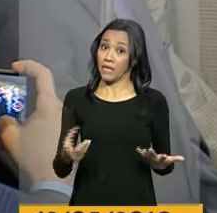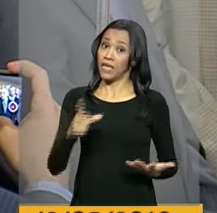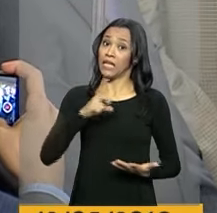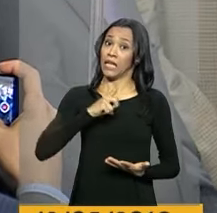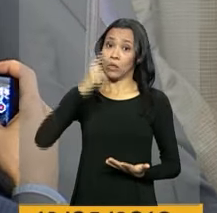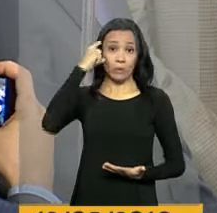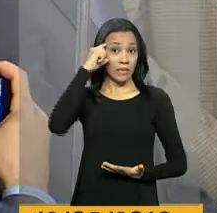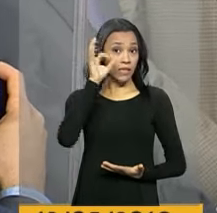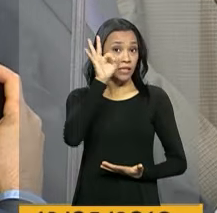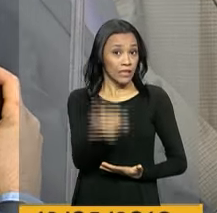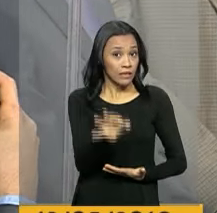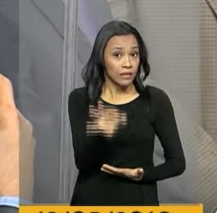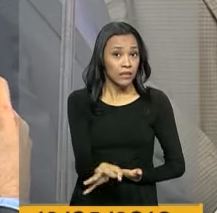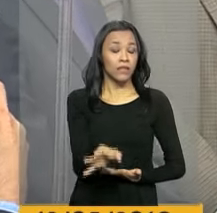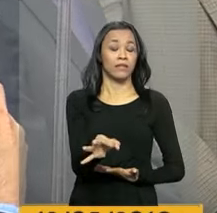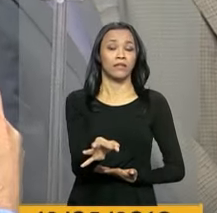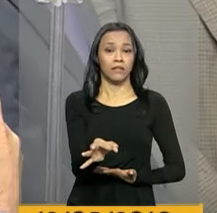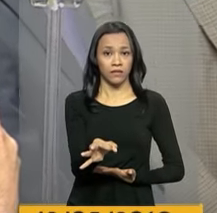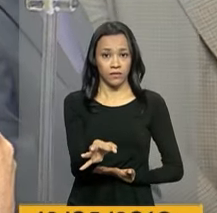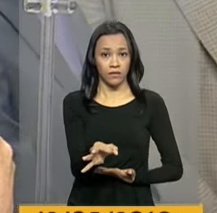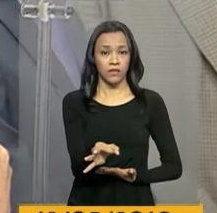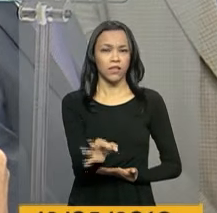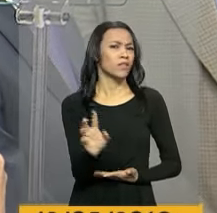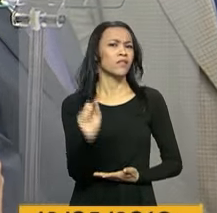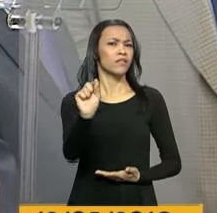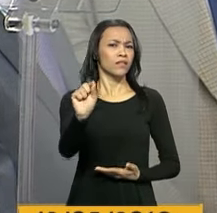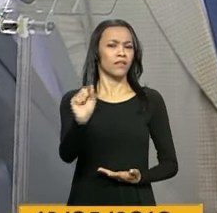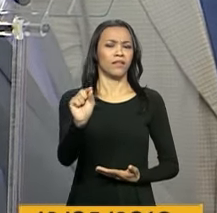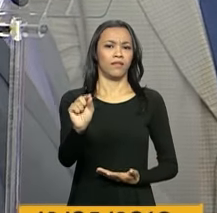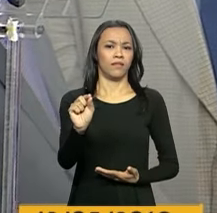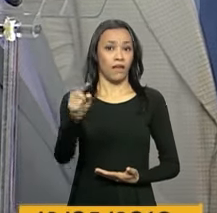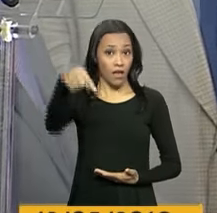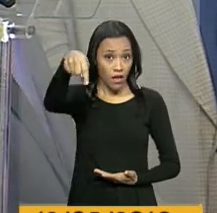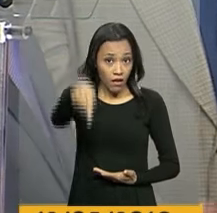absoluta convicção de que este